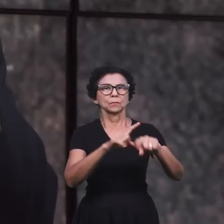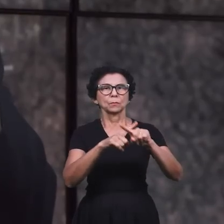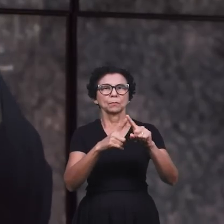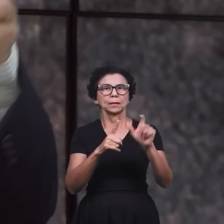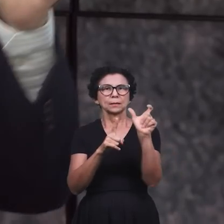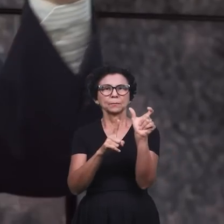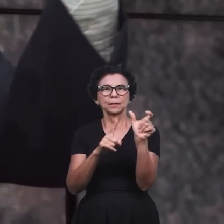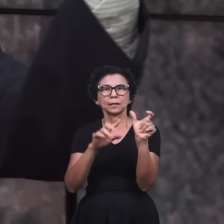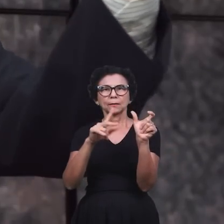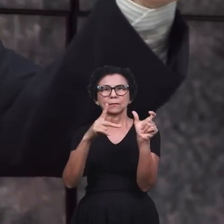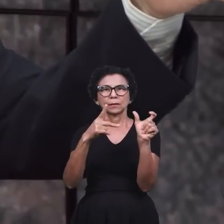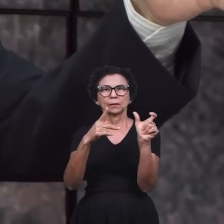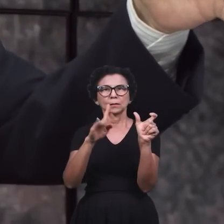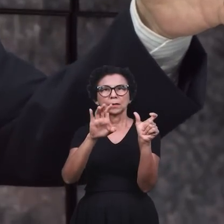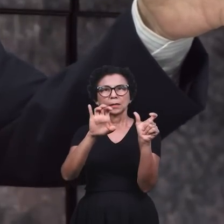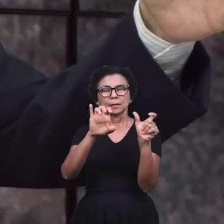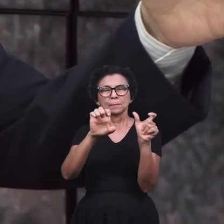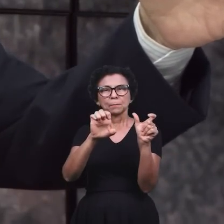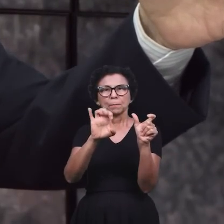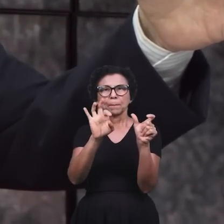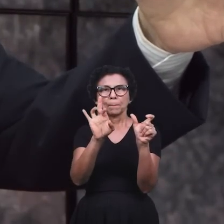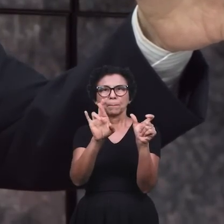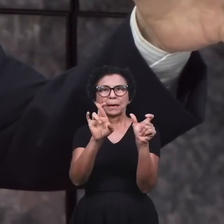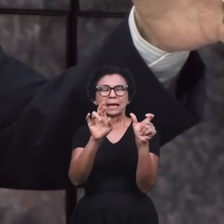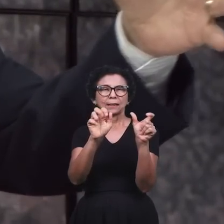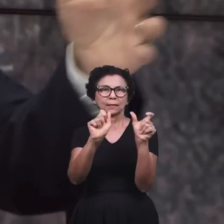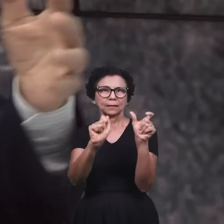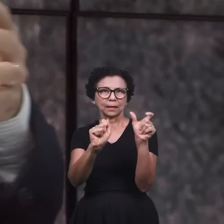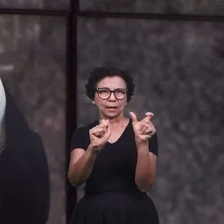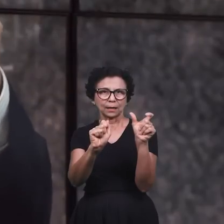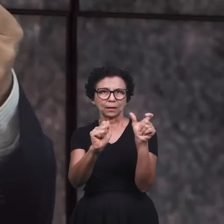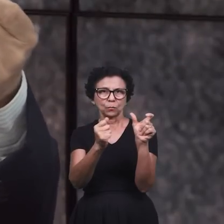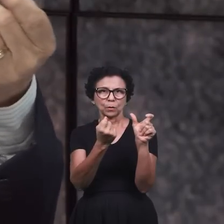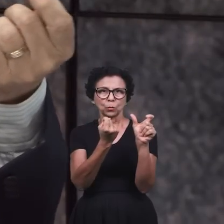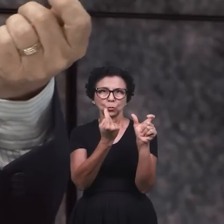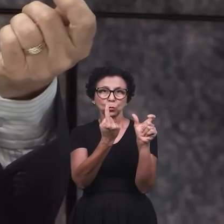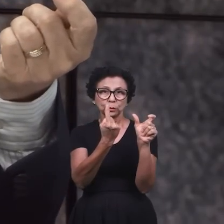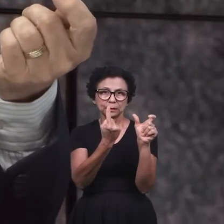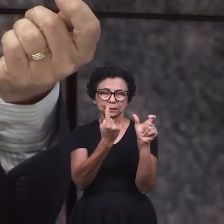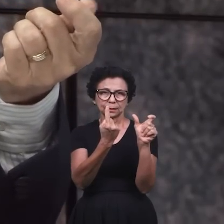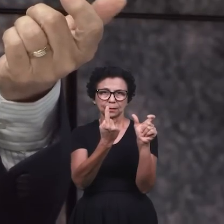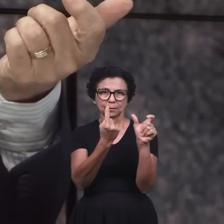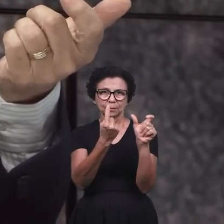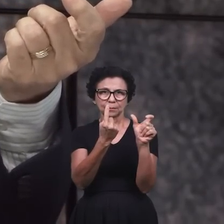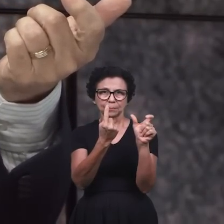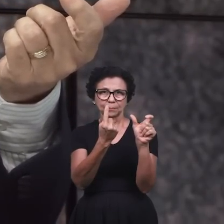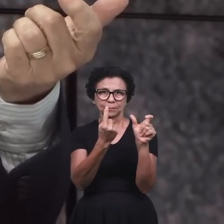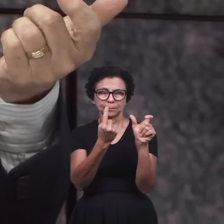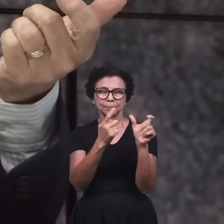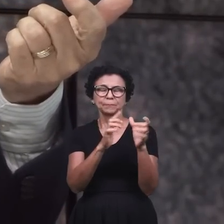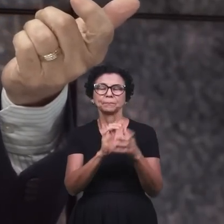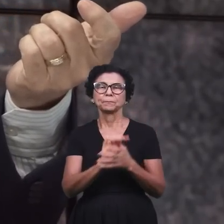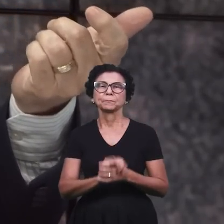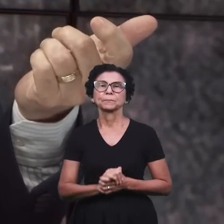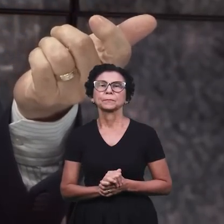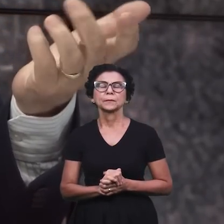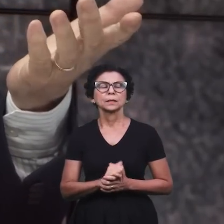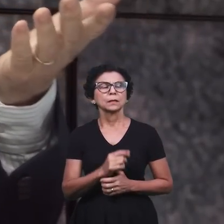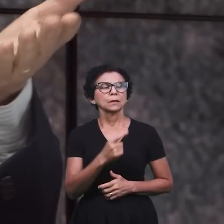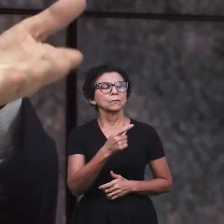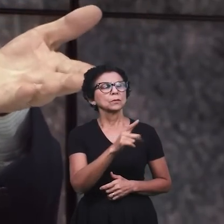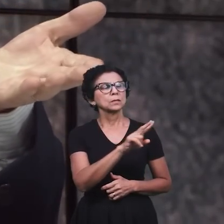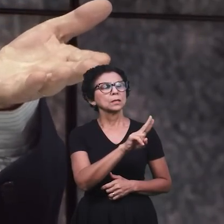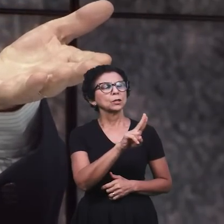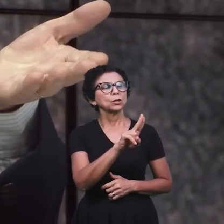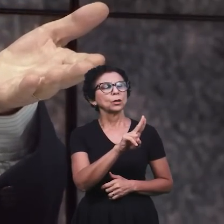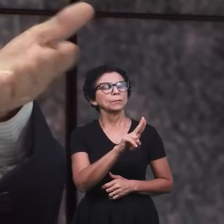que significa uma pedra compacta, pedra única. E tu se chamarás Pedro,